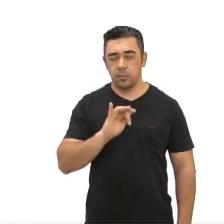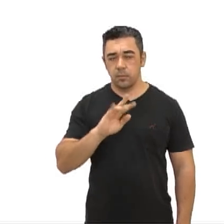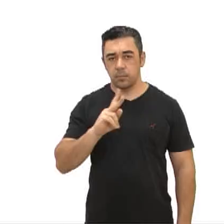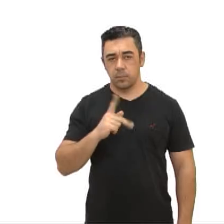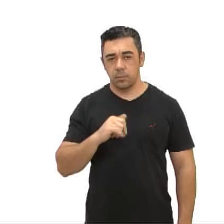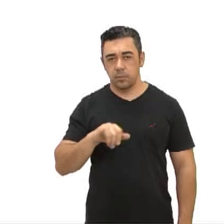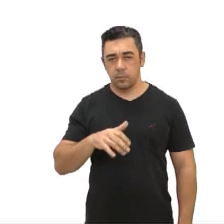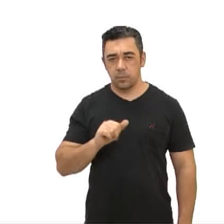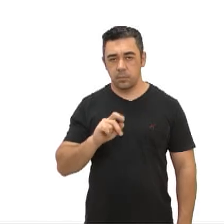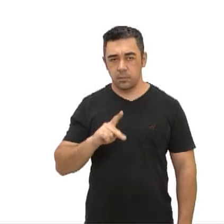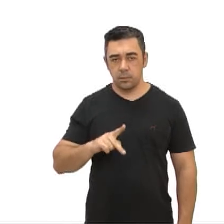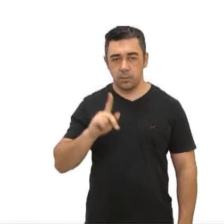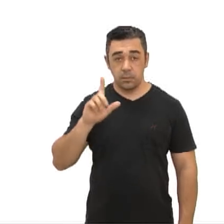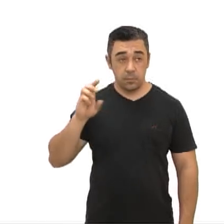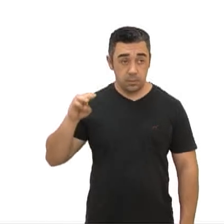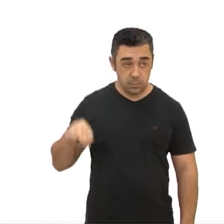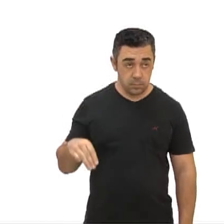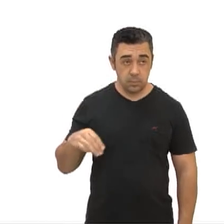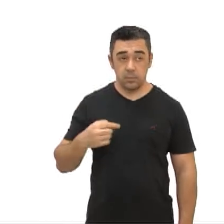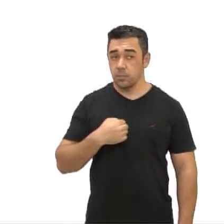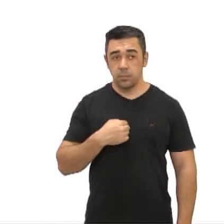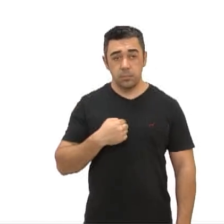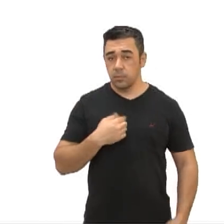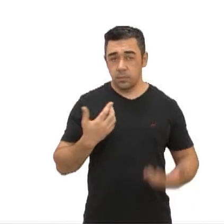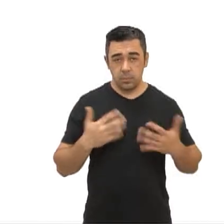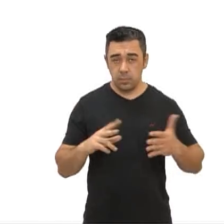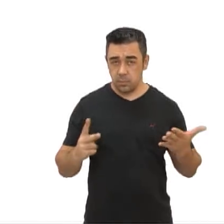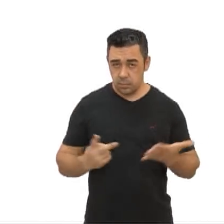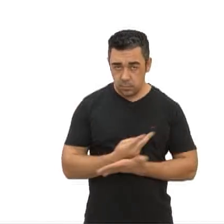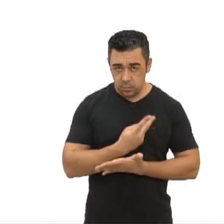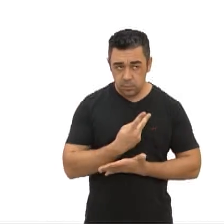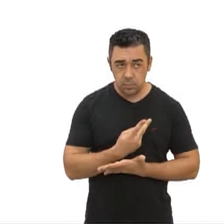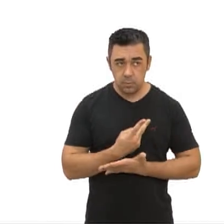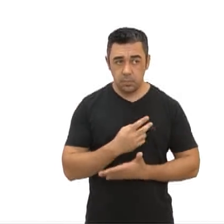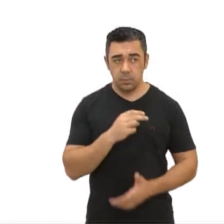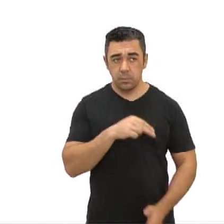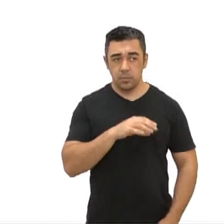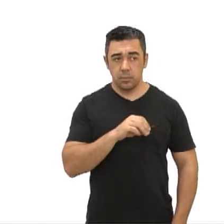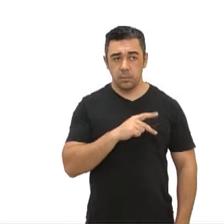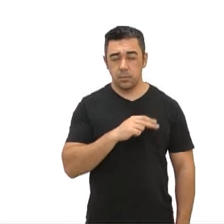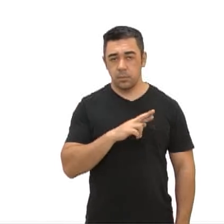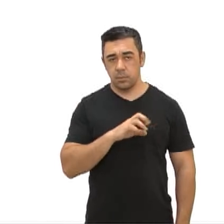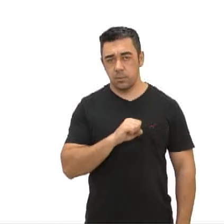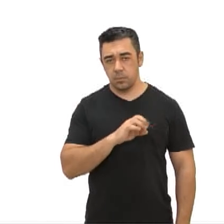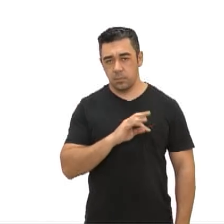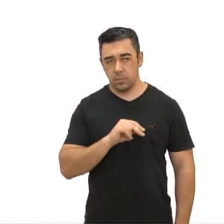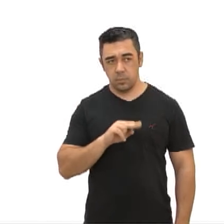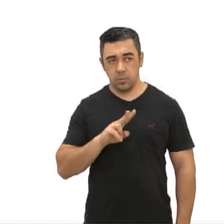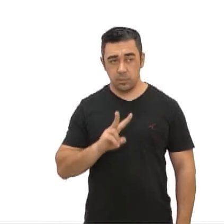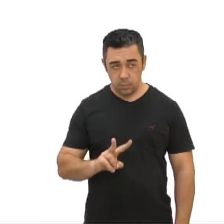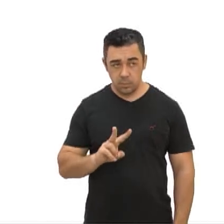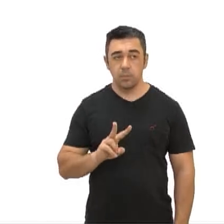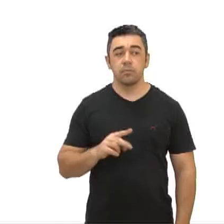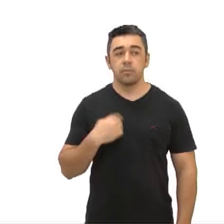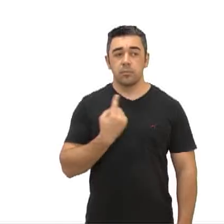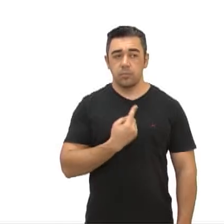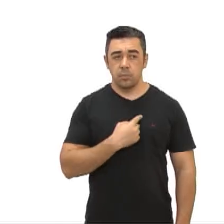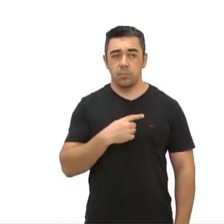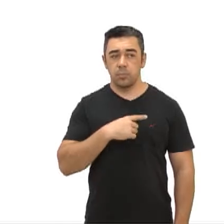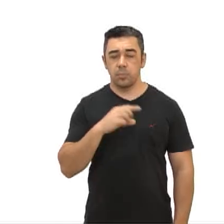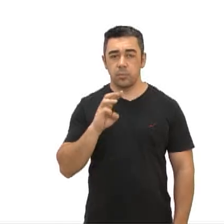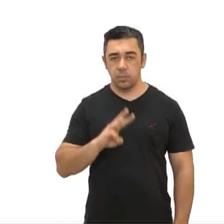agora os versos a seguir. Eu vou entrando no jogo da embolada, ensinando a criançada a lição do